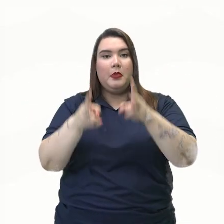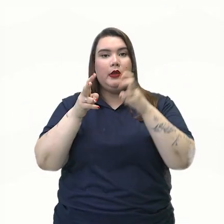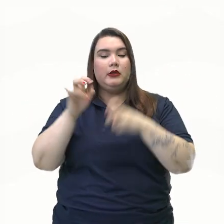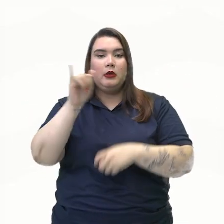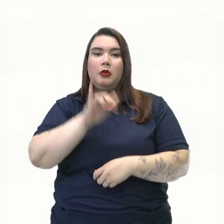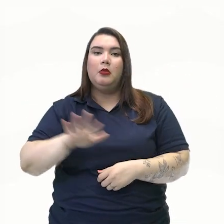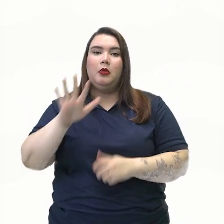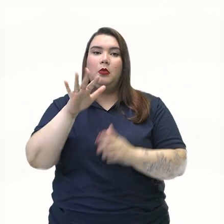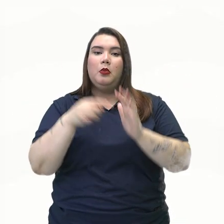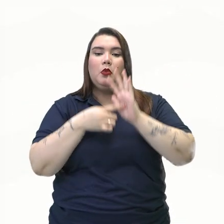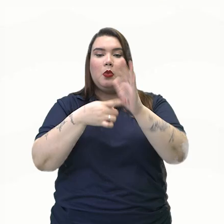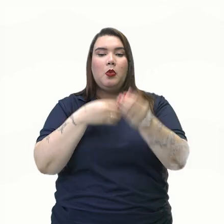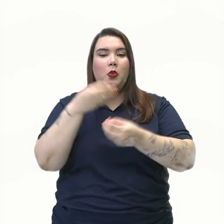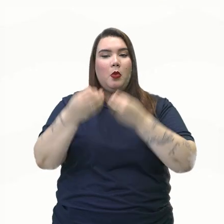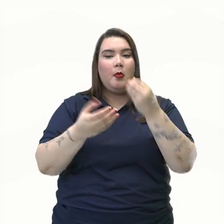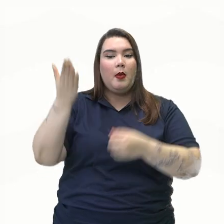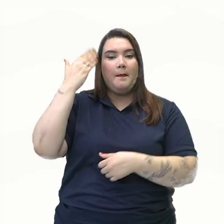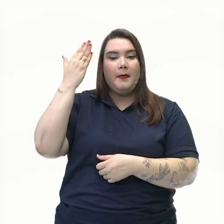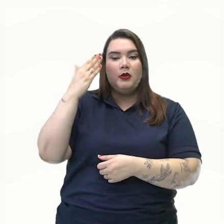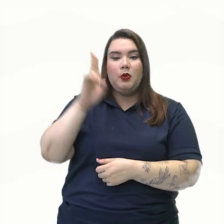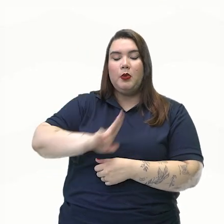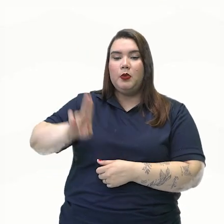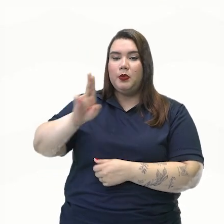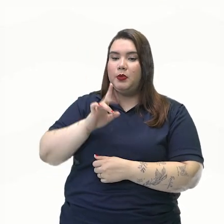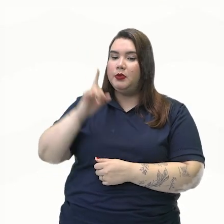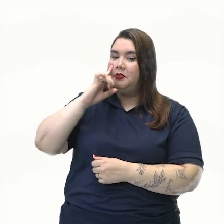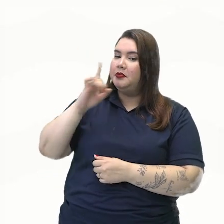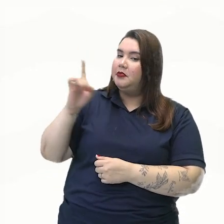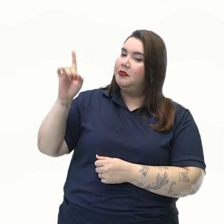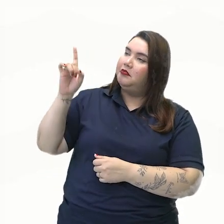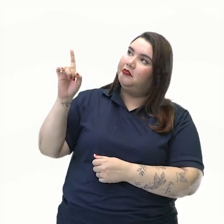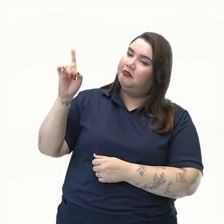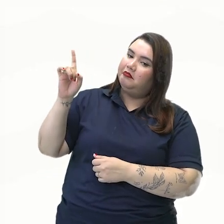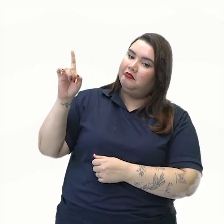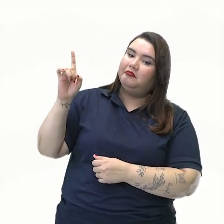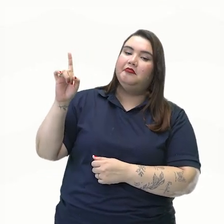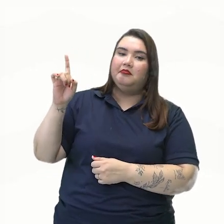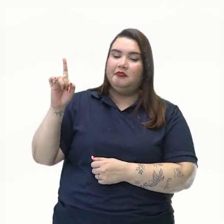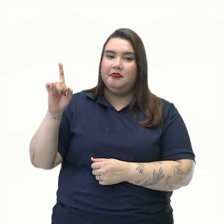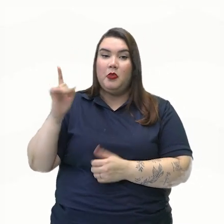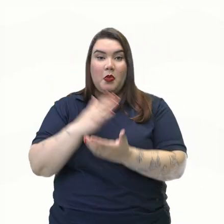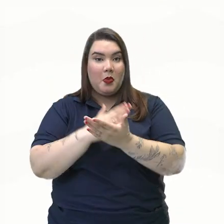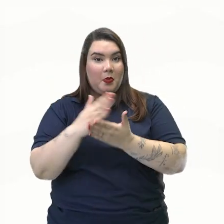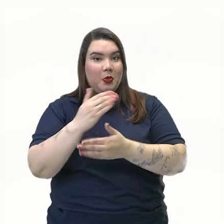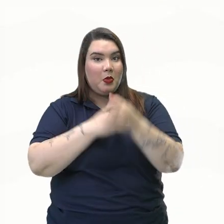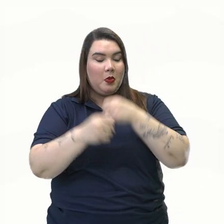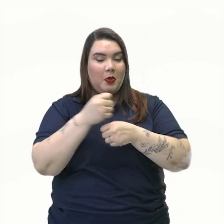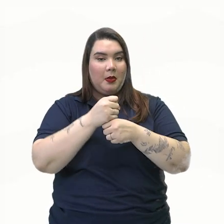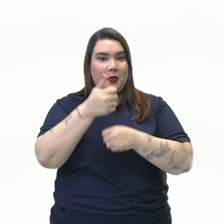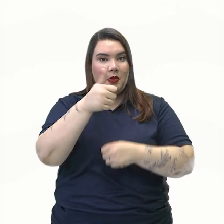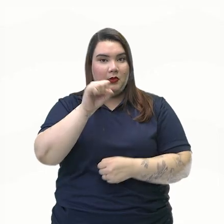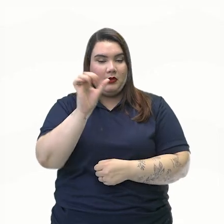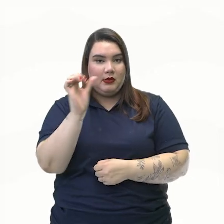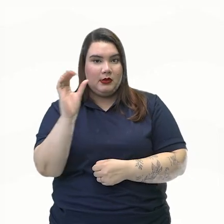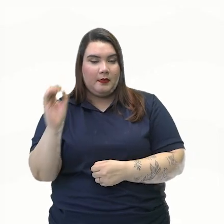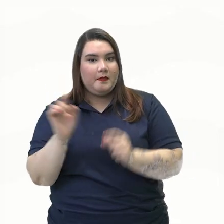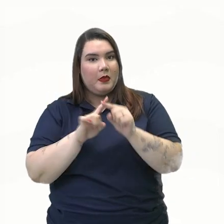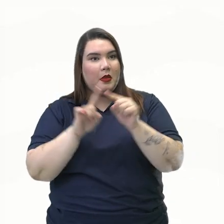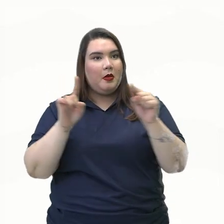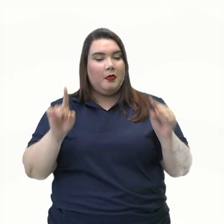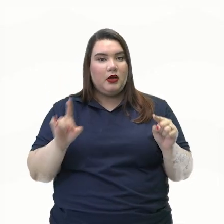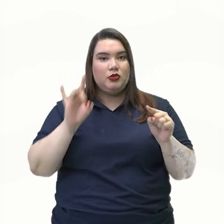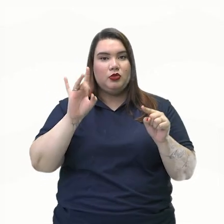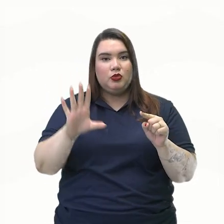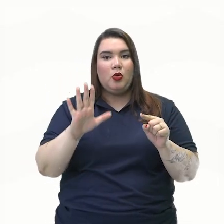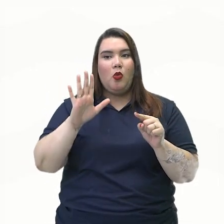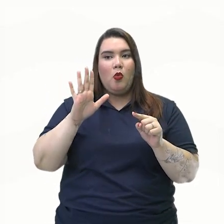nos mostra aí como era a captação de energia solar. Vejam que começou em 1860, mas ela